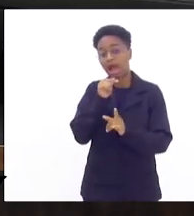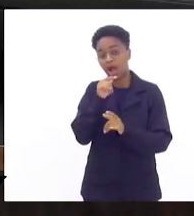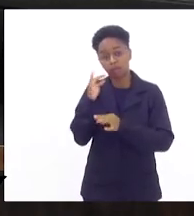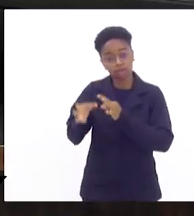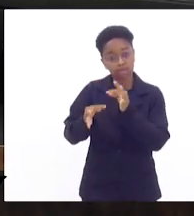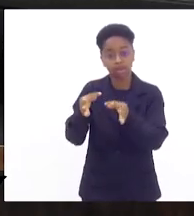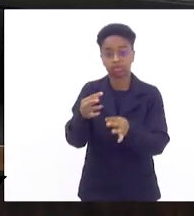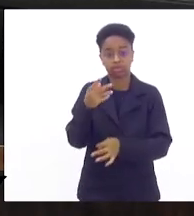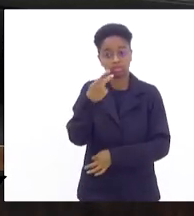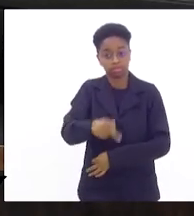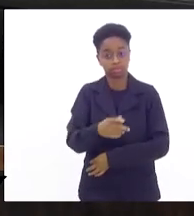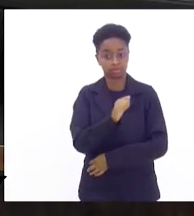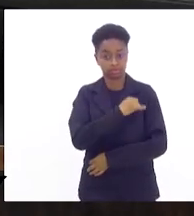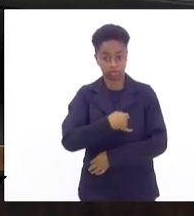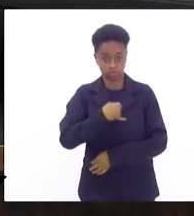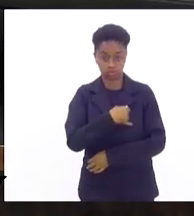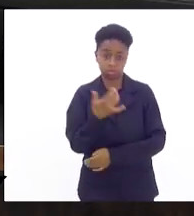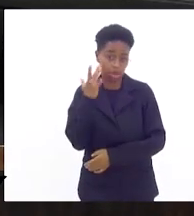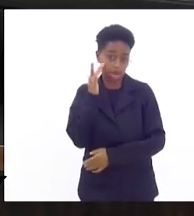de Meriti. Acho que é isso.